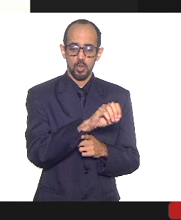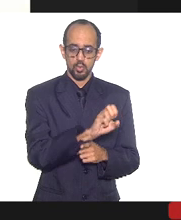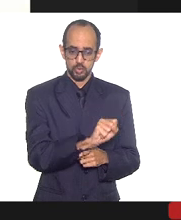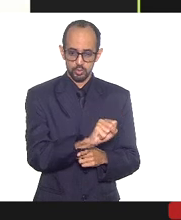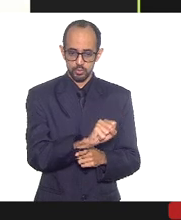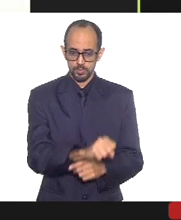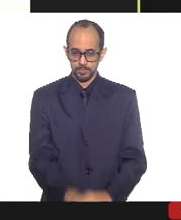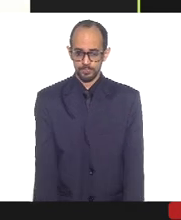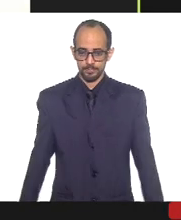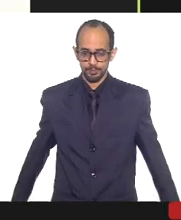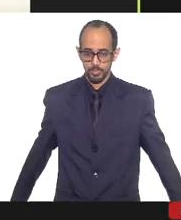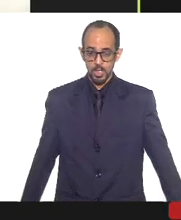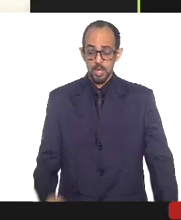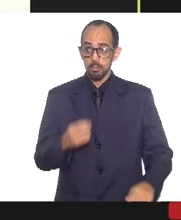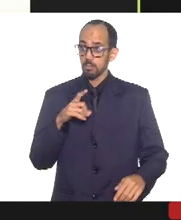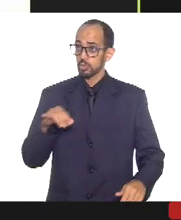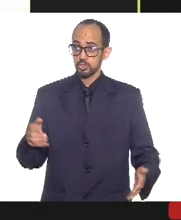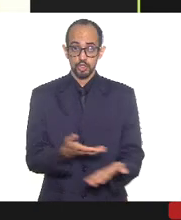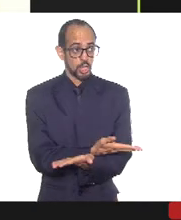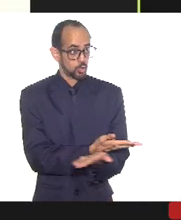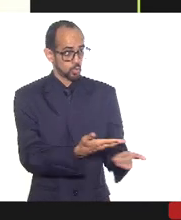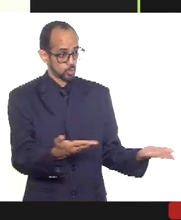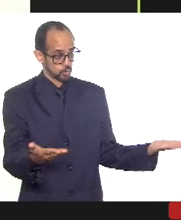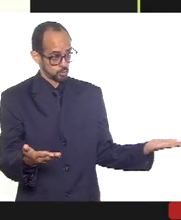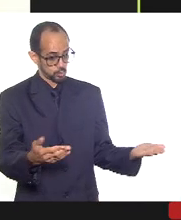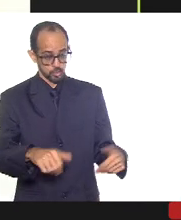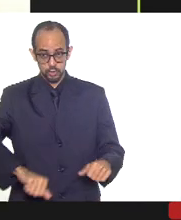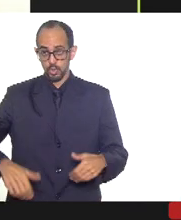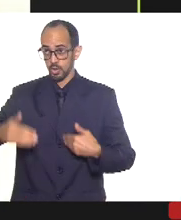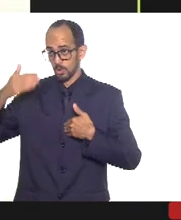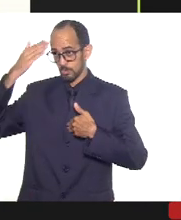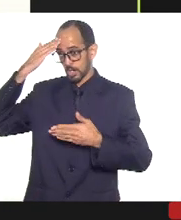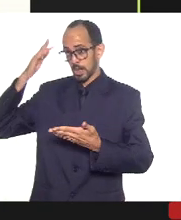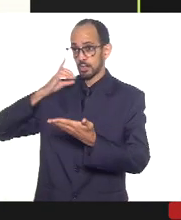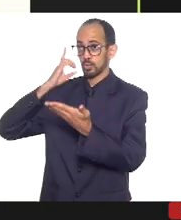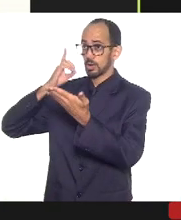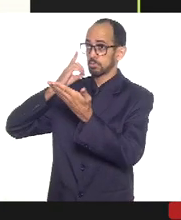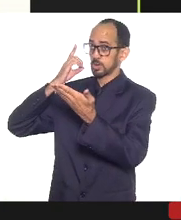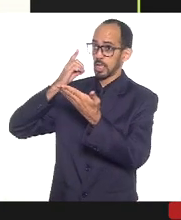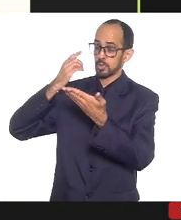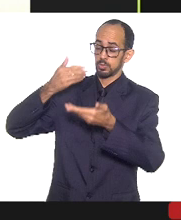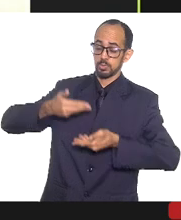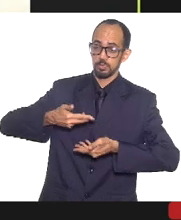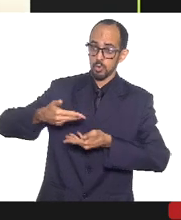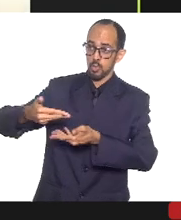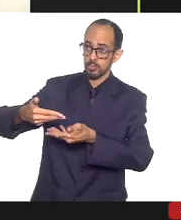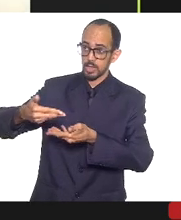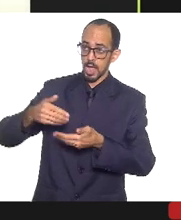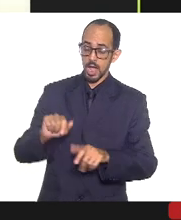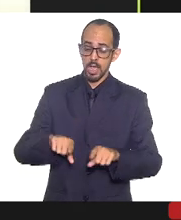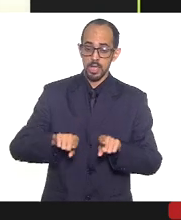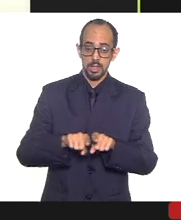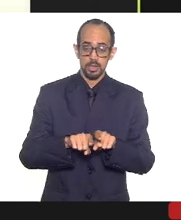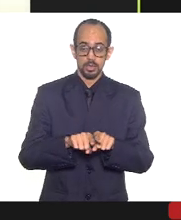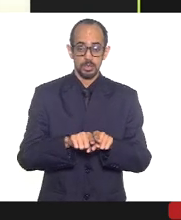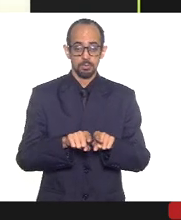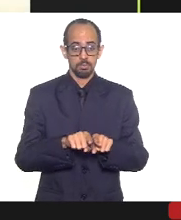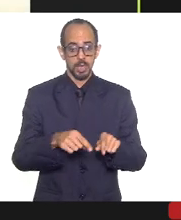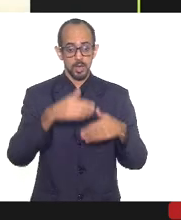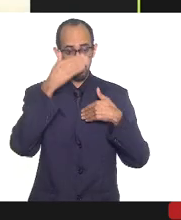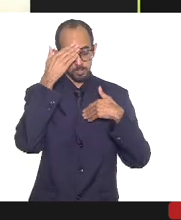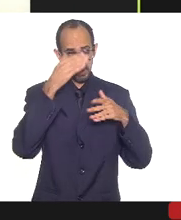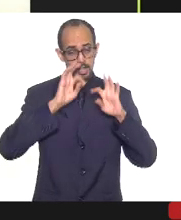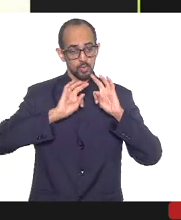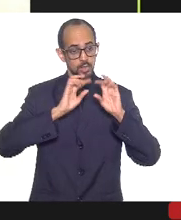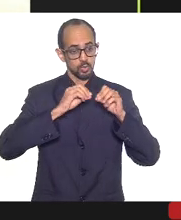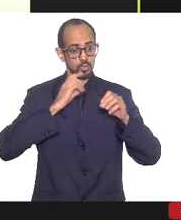Bom dia a todos, bom dia, deputado. Obrigado pelo convite. Obrigado também a todos os deputados que estão